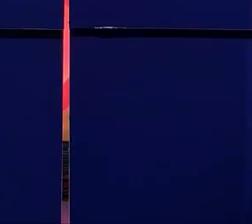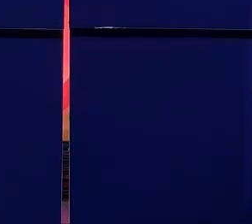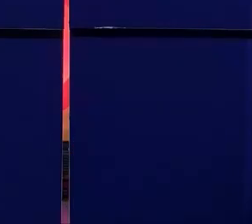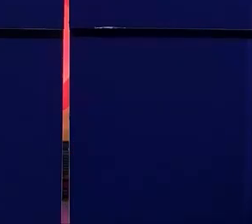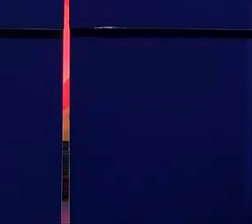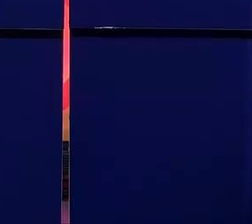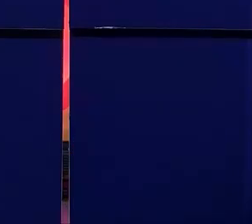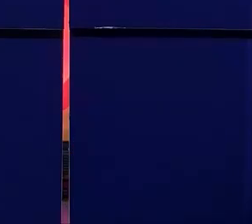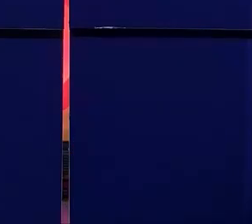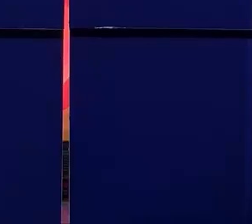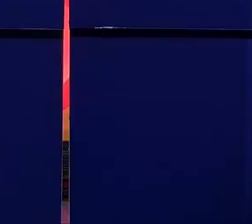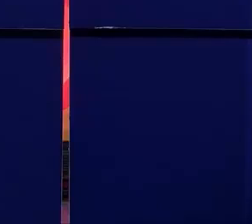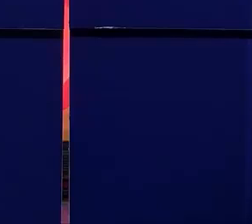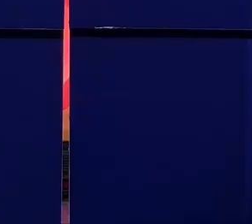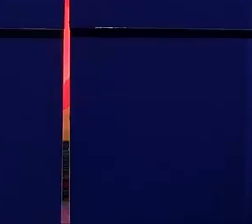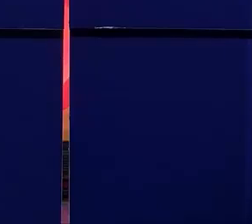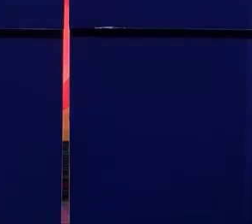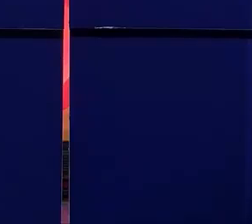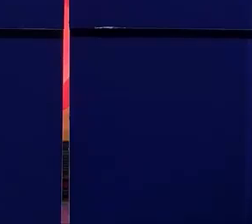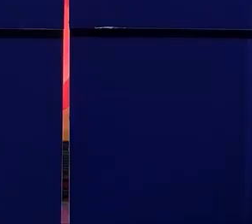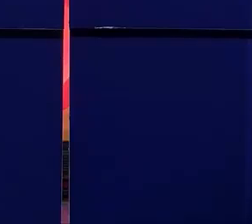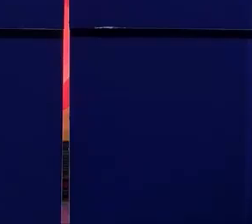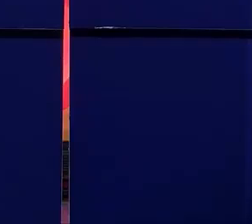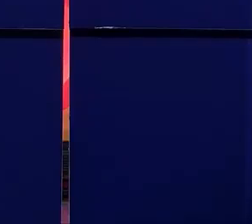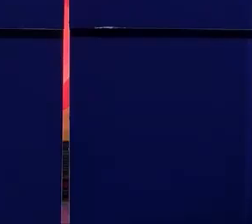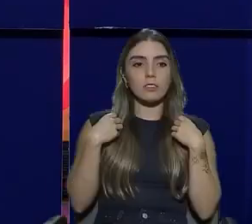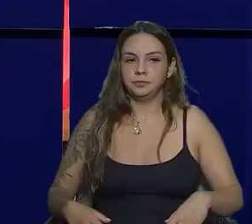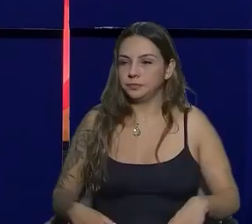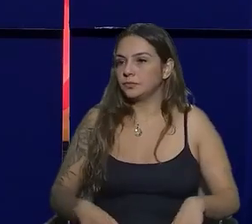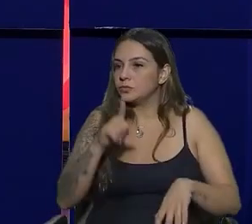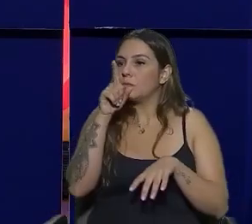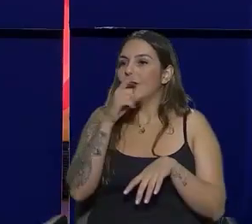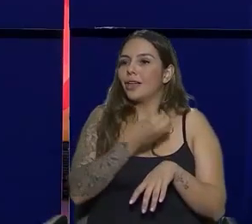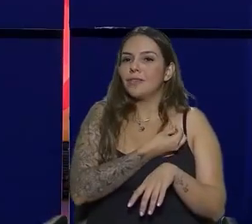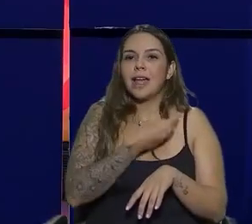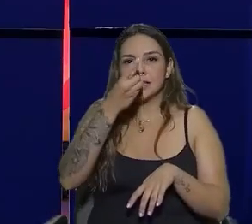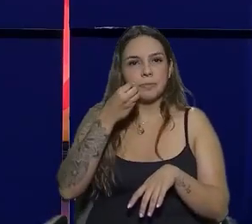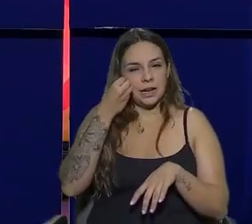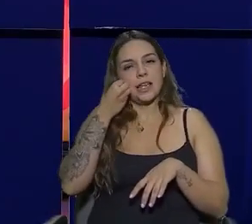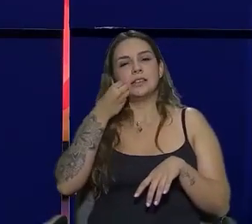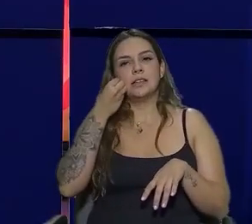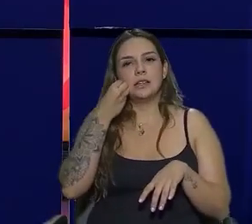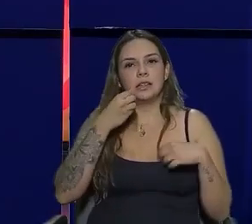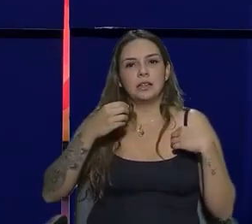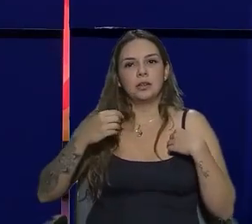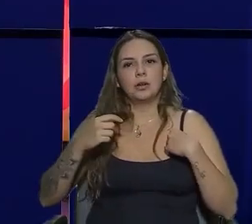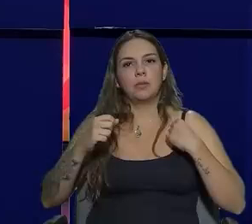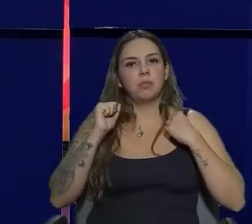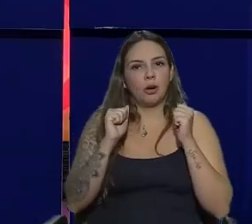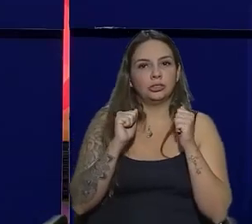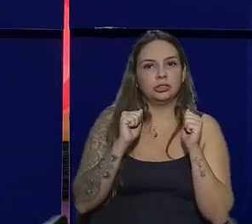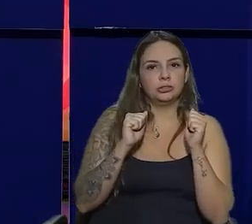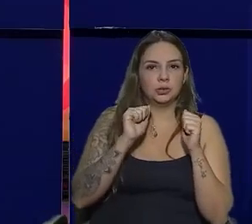vivência ela é tão intensa e tão profunda, ela se torna uma experiência. E a experiência pode